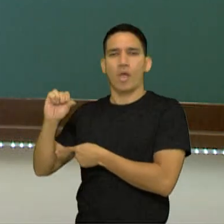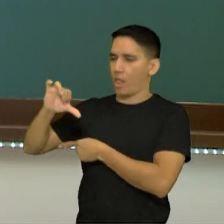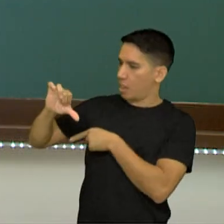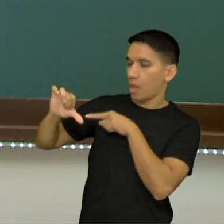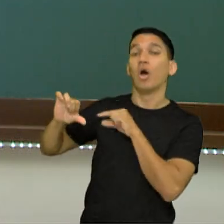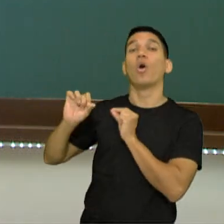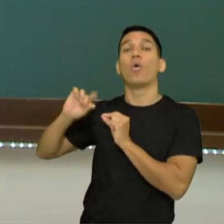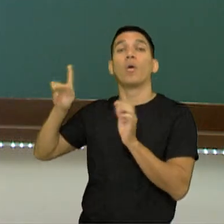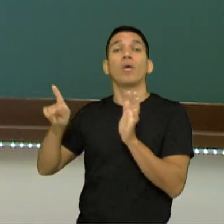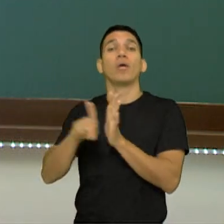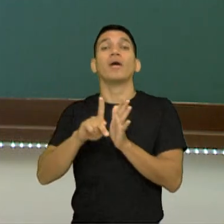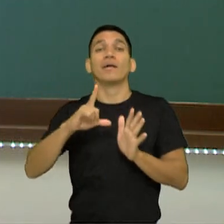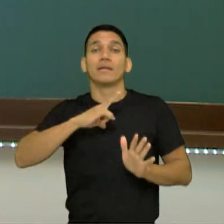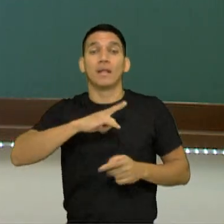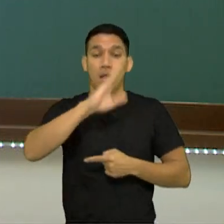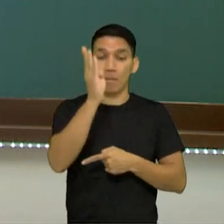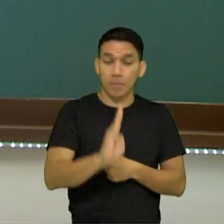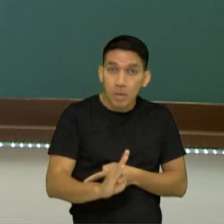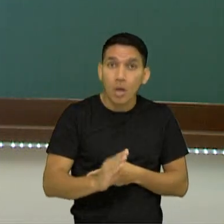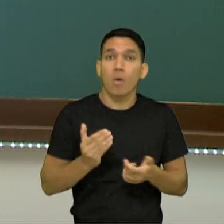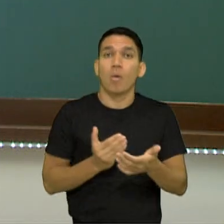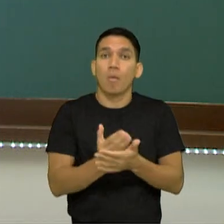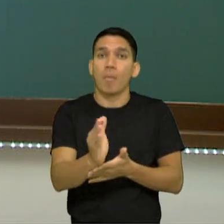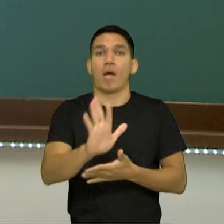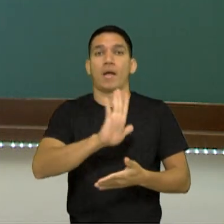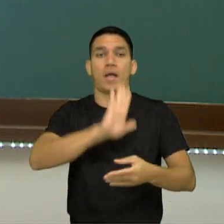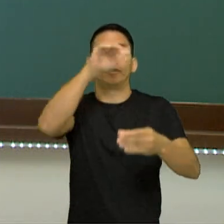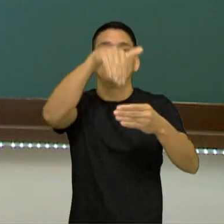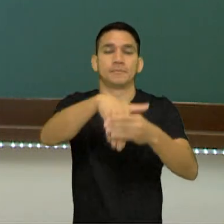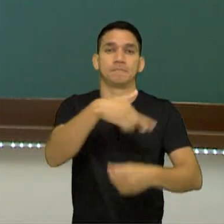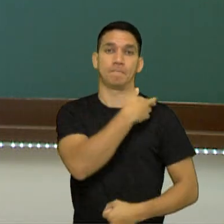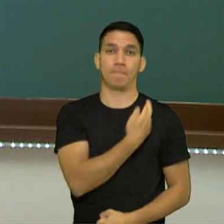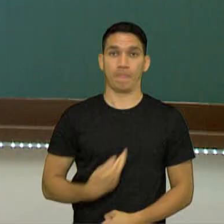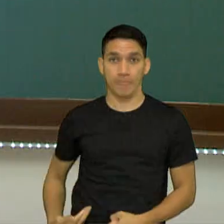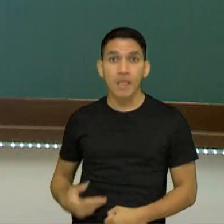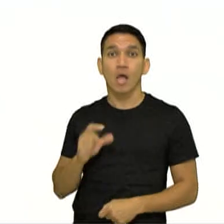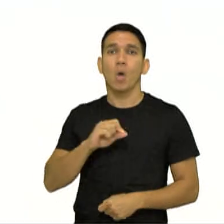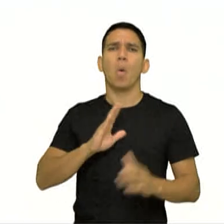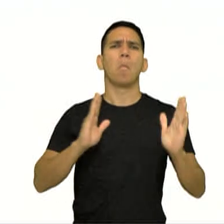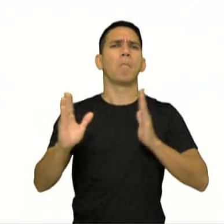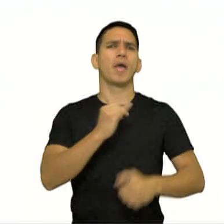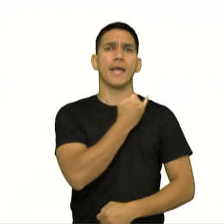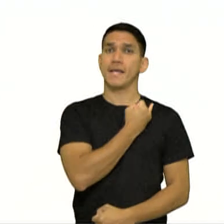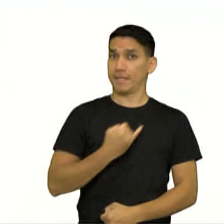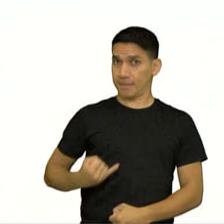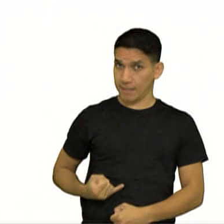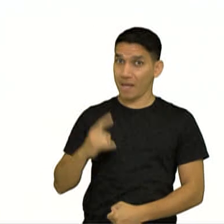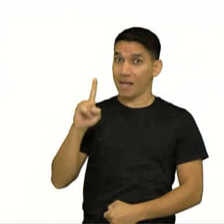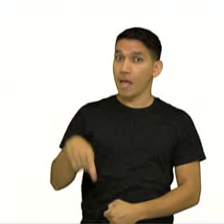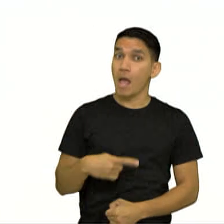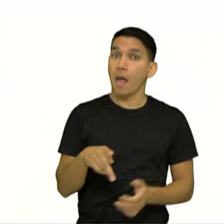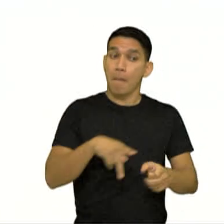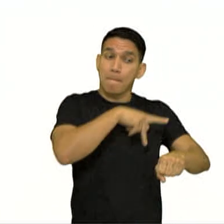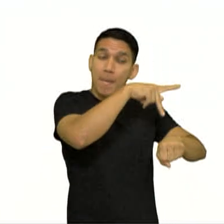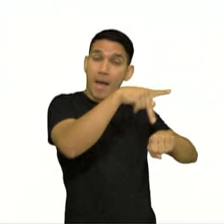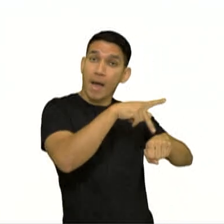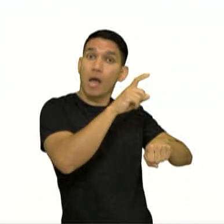1889, né? Que o Brasil ele vai entrar na República. Então, no período do Império, o Brasil ele era considerado um